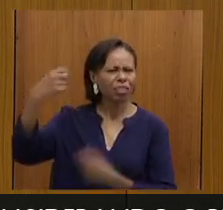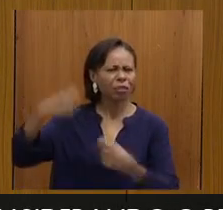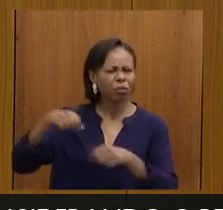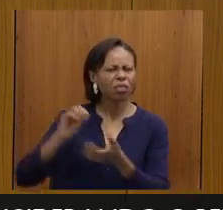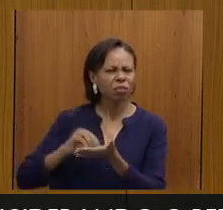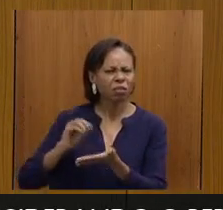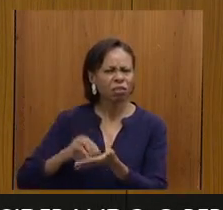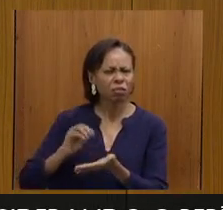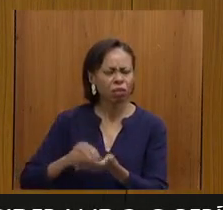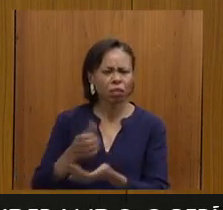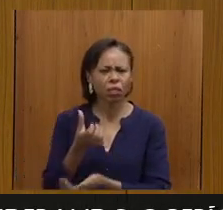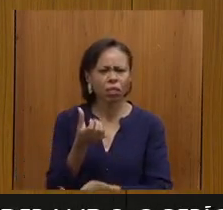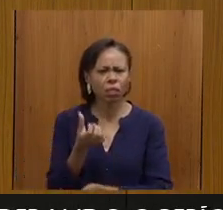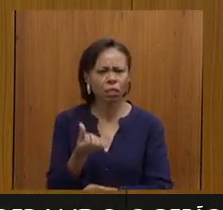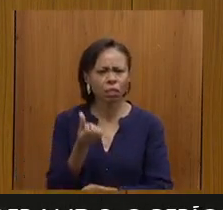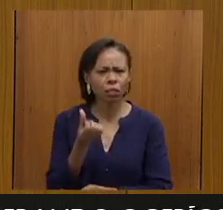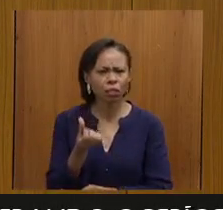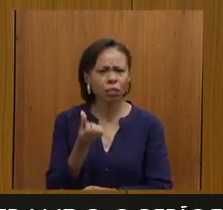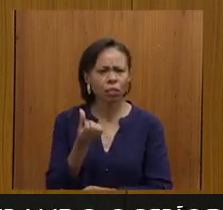de seis